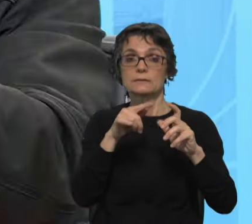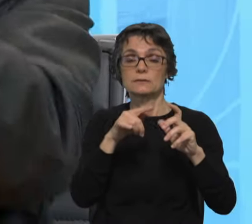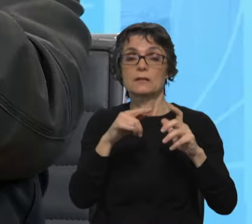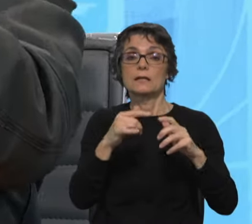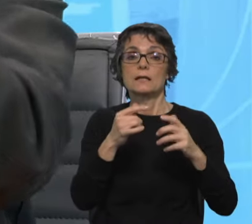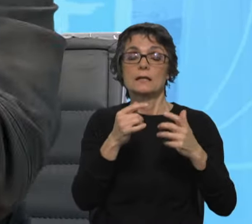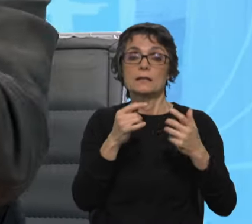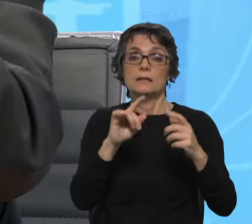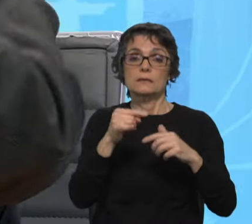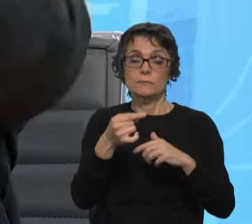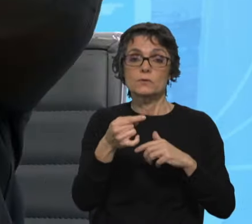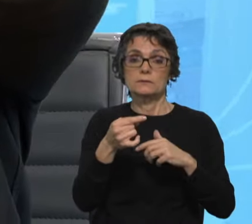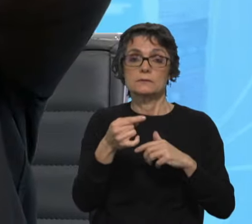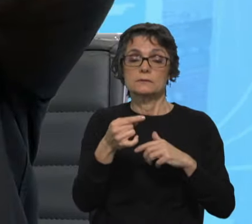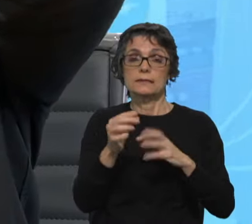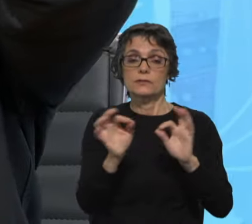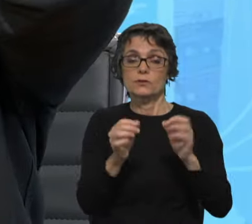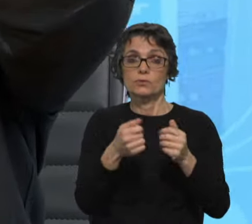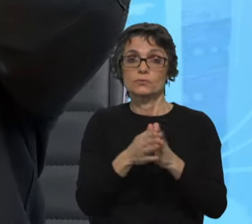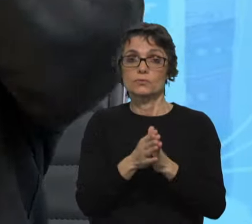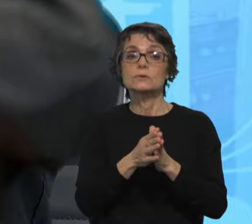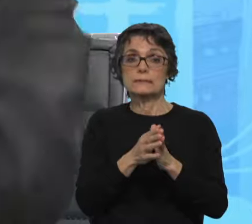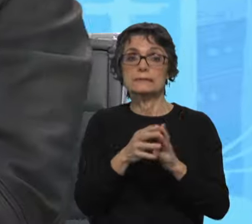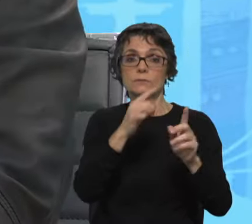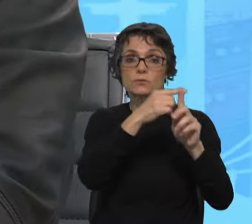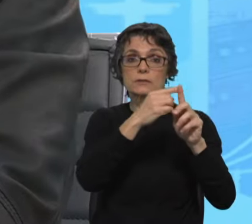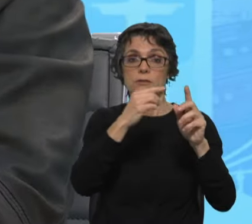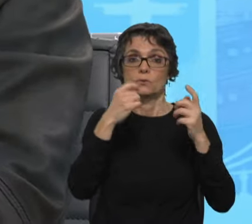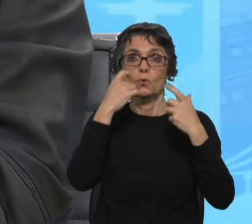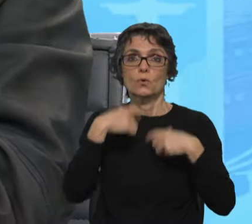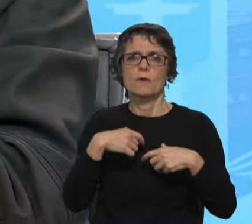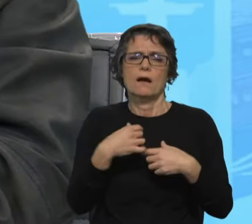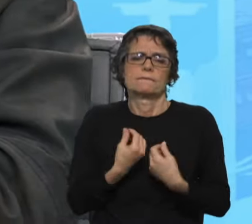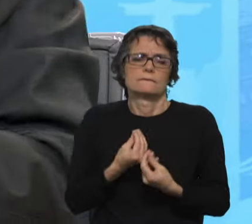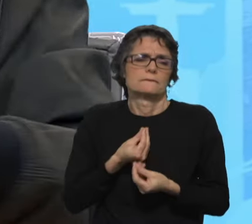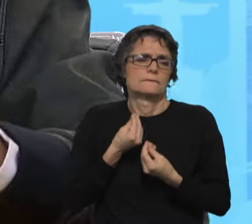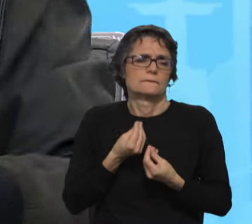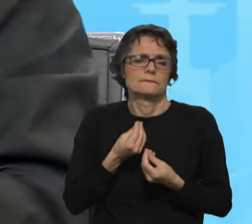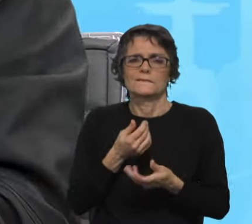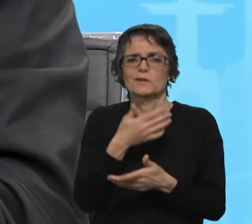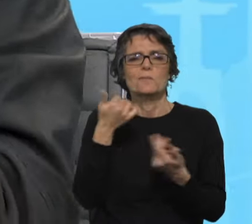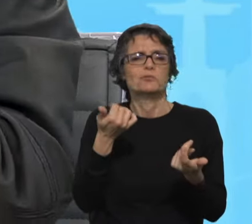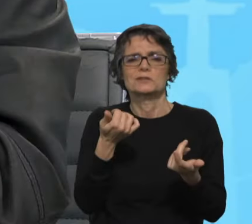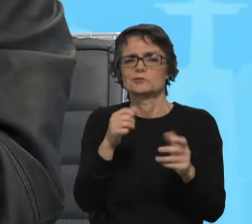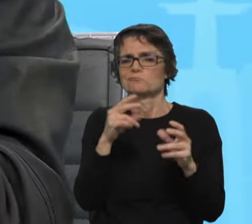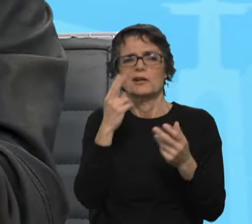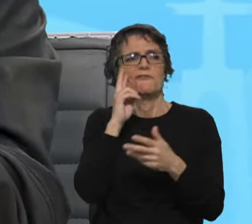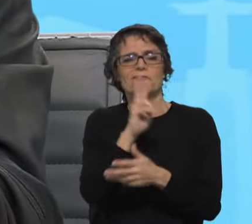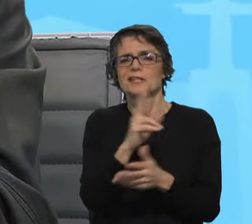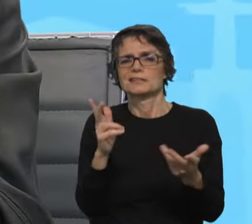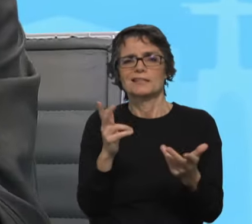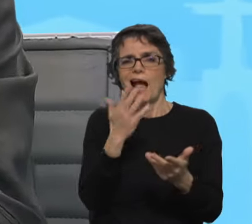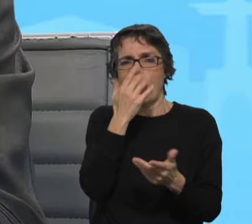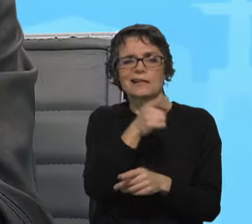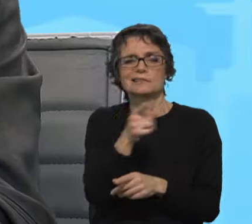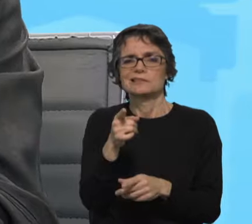articulado porque el depois eles eles depois descem com uma com com uma C com parece que parece que estão